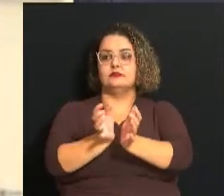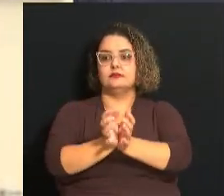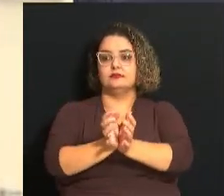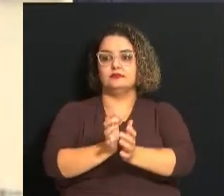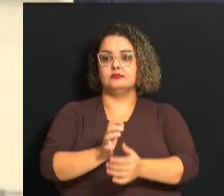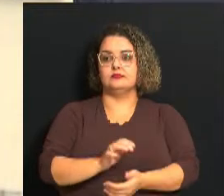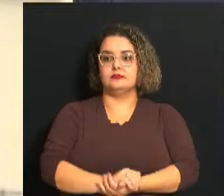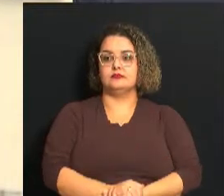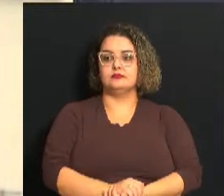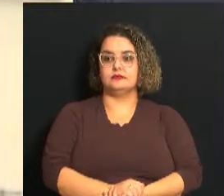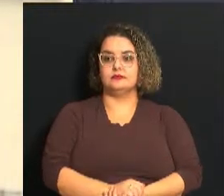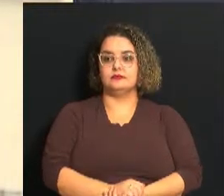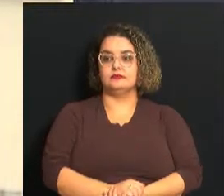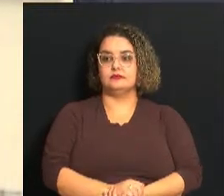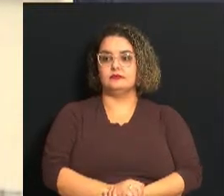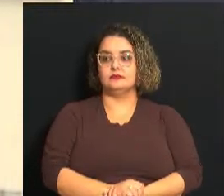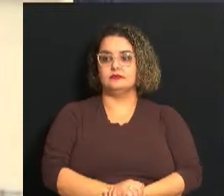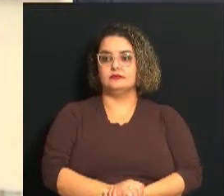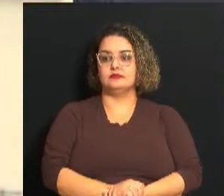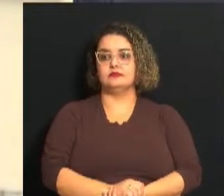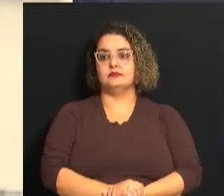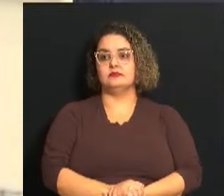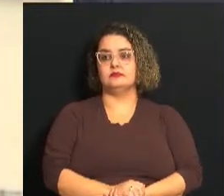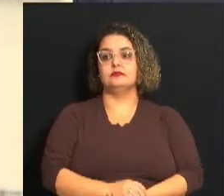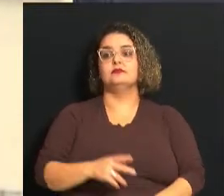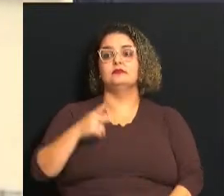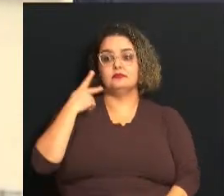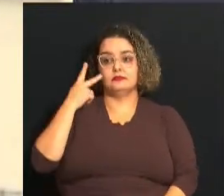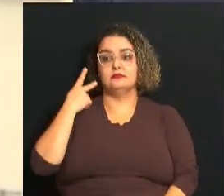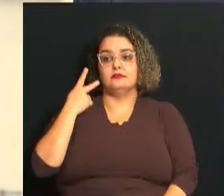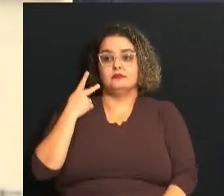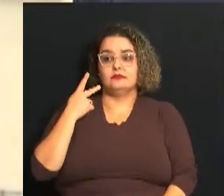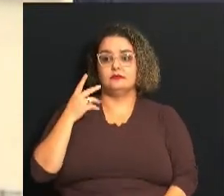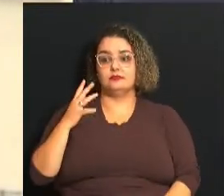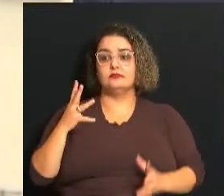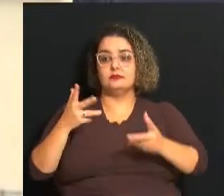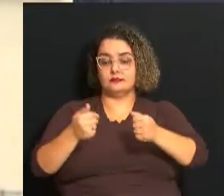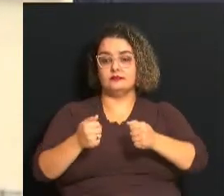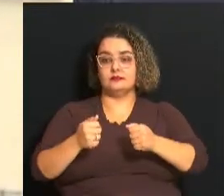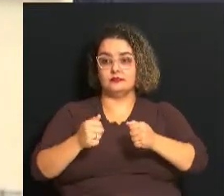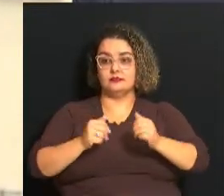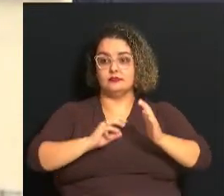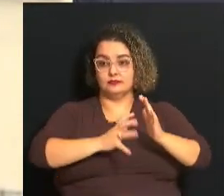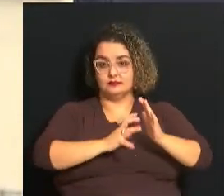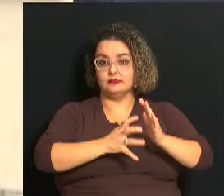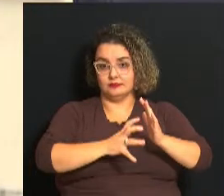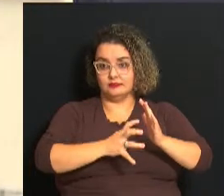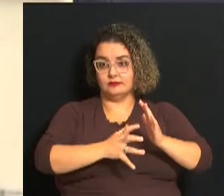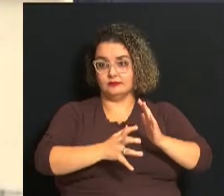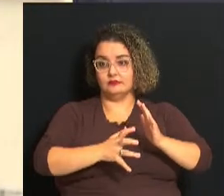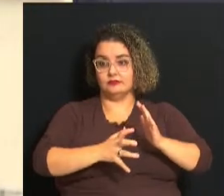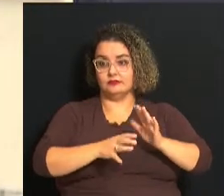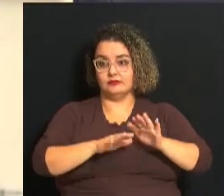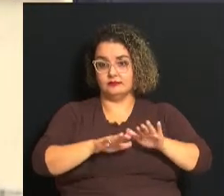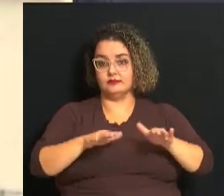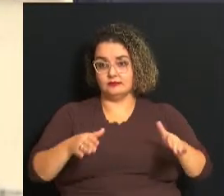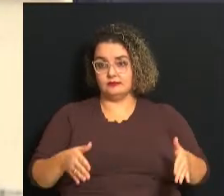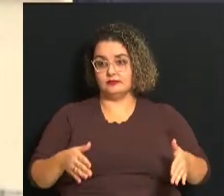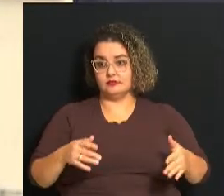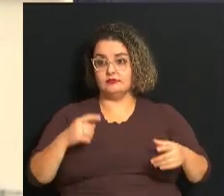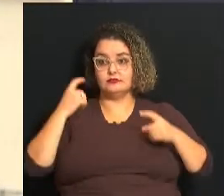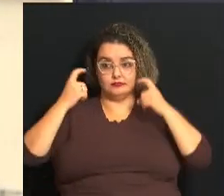coincidente mente né vida são vereadores todos das bancadas dos partidos que tem